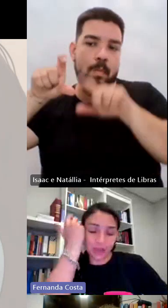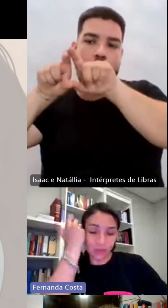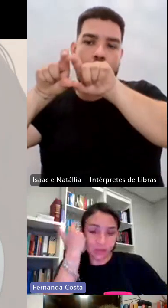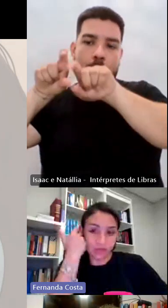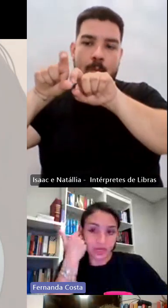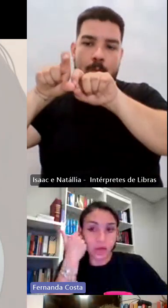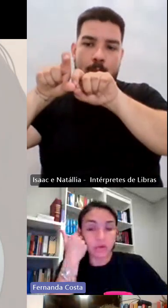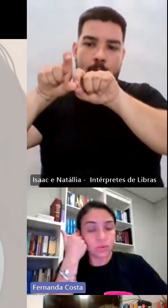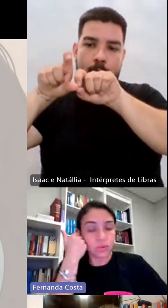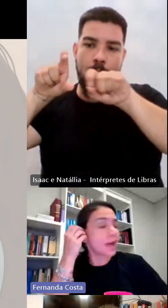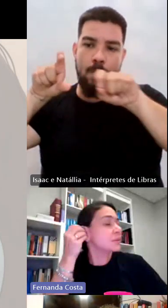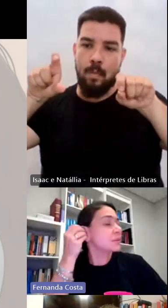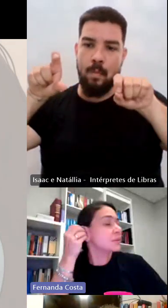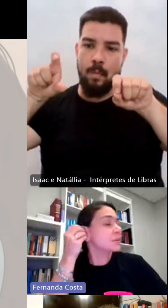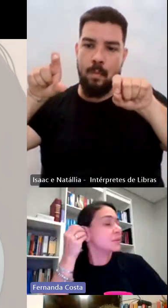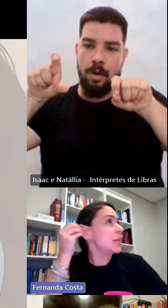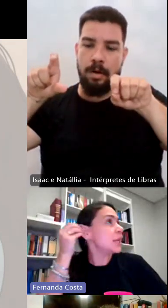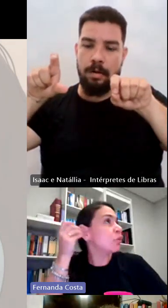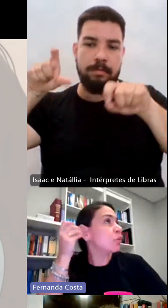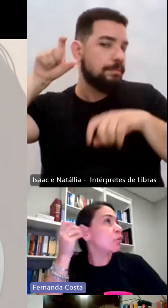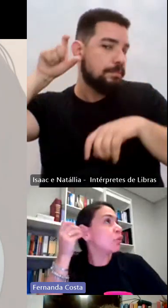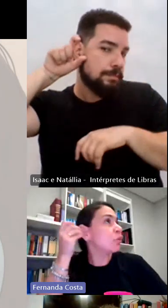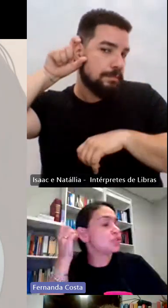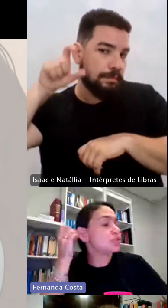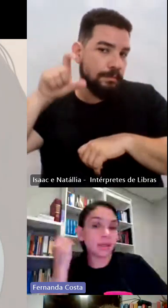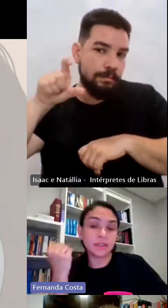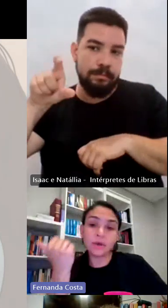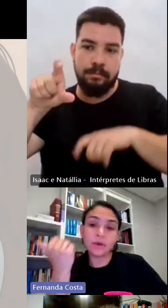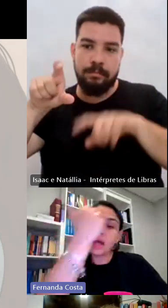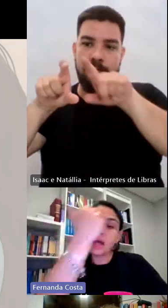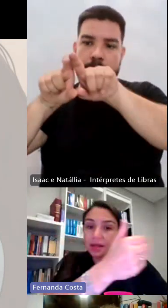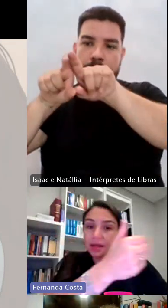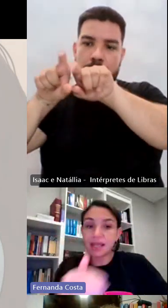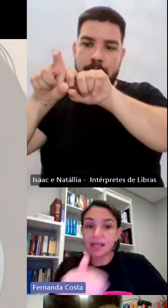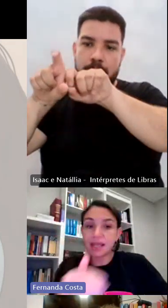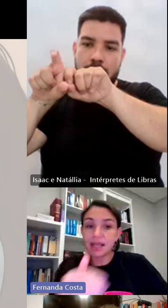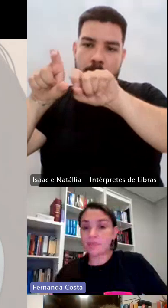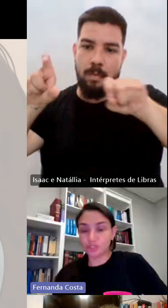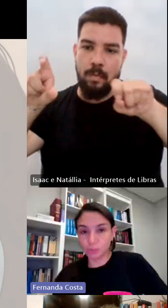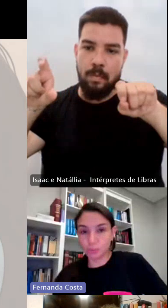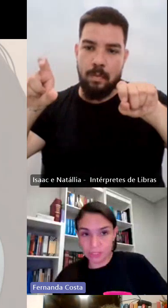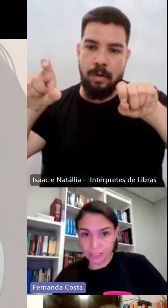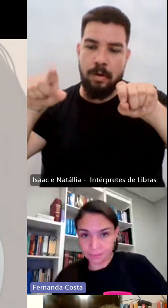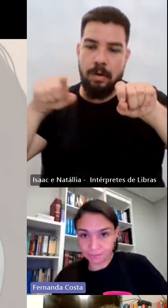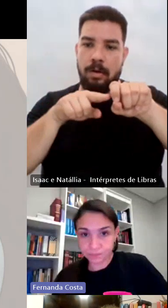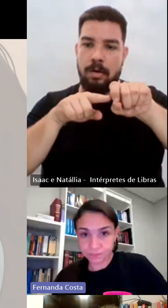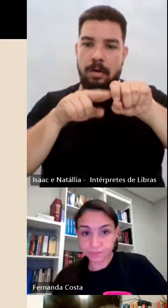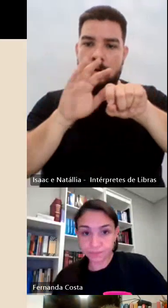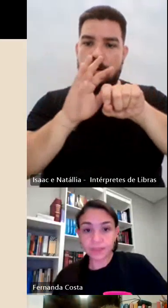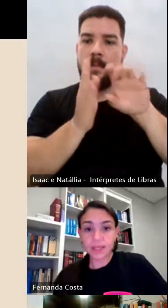que vai do pavilhão auricular da nossa orelha, popularmente falando, até a membrana